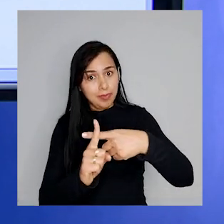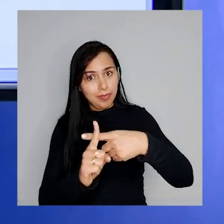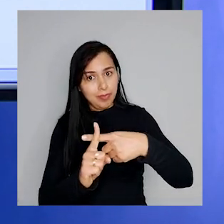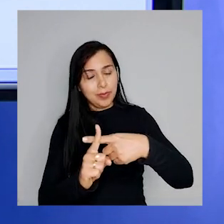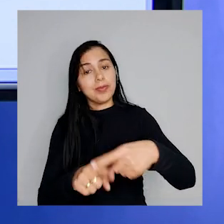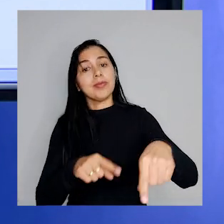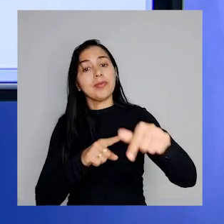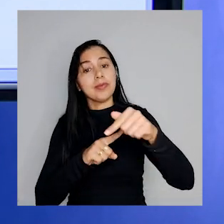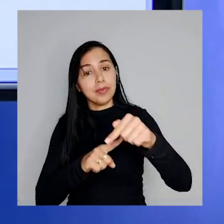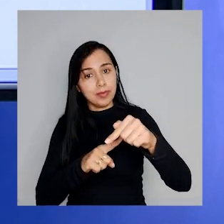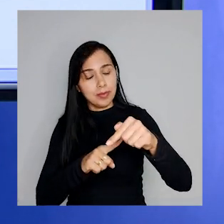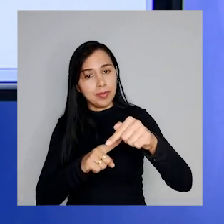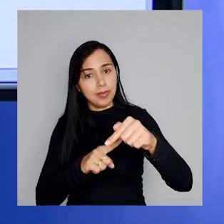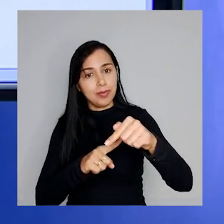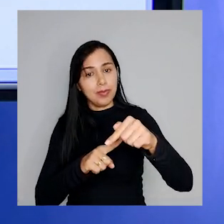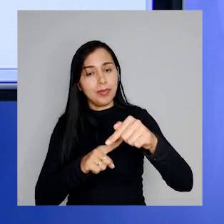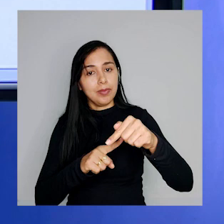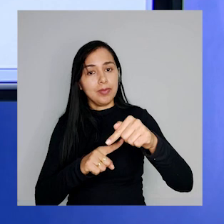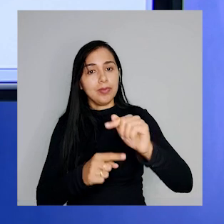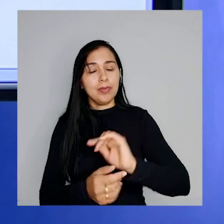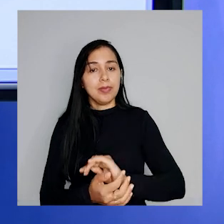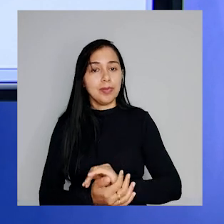mais 7,